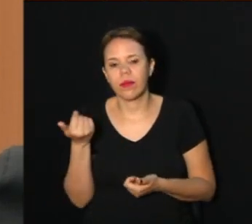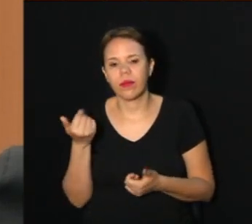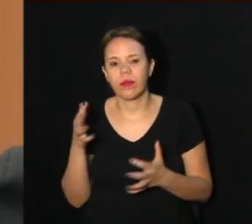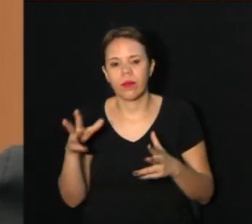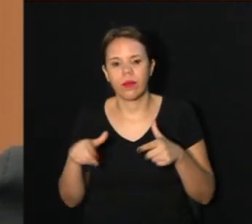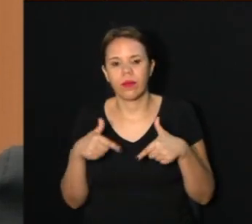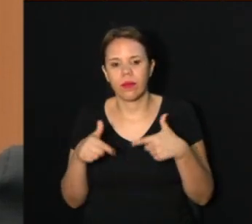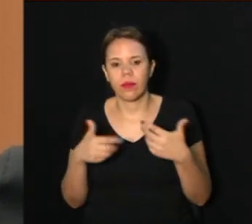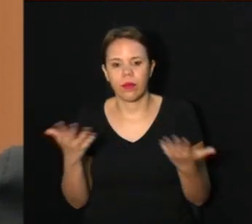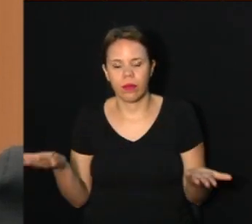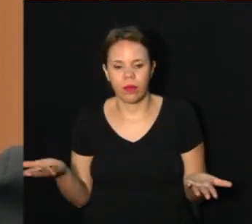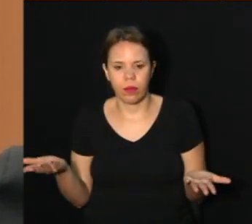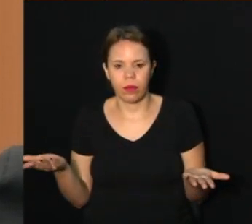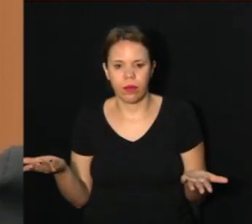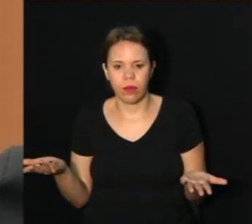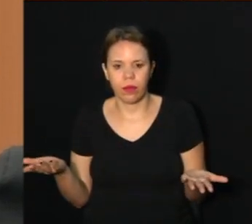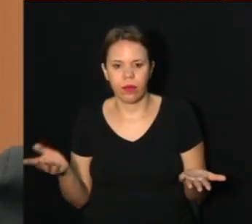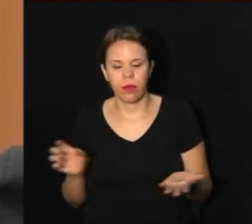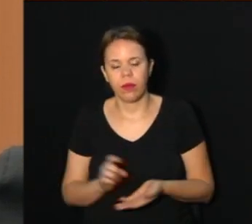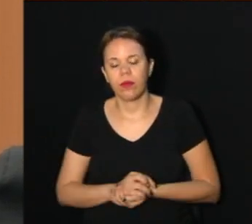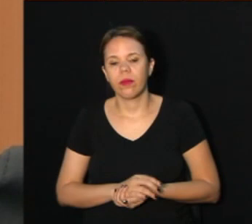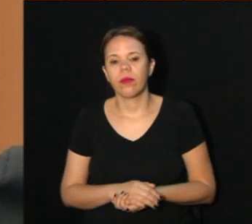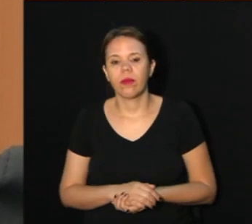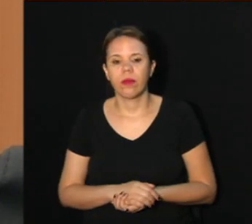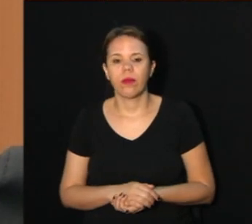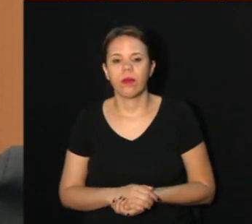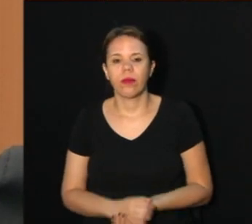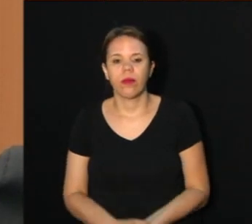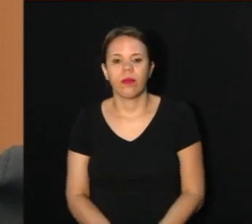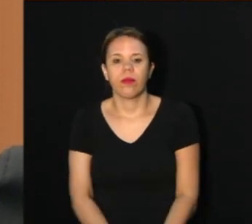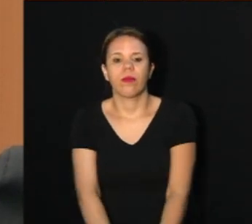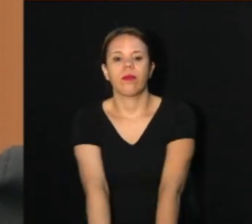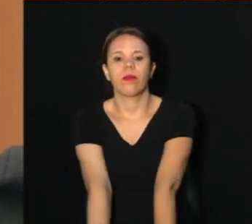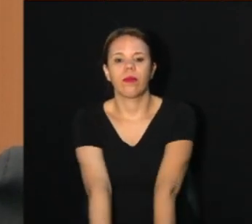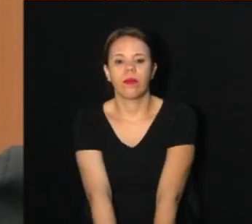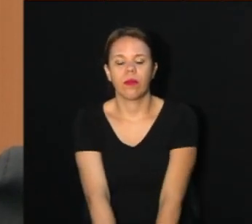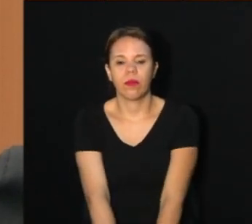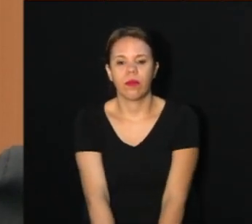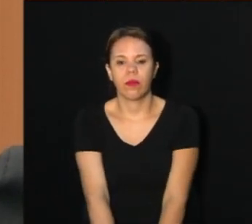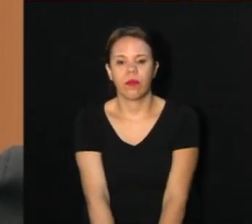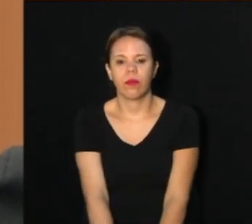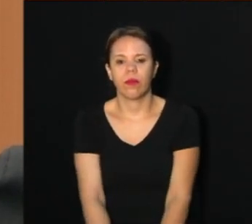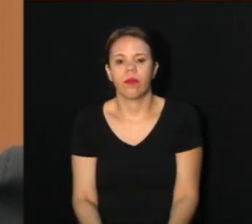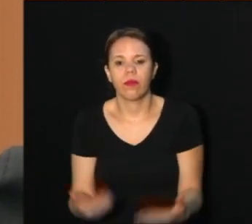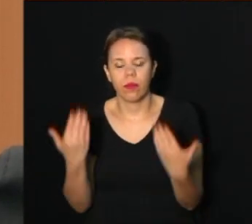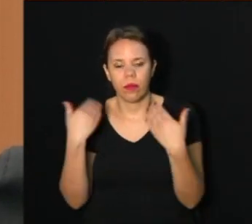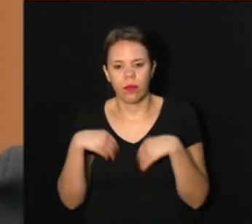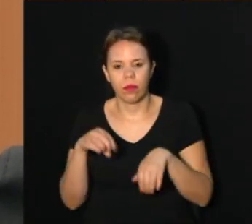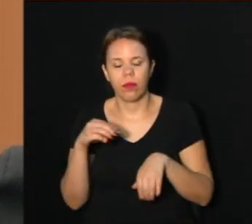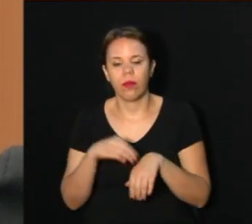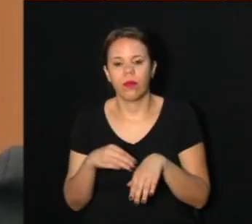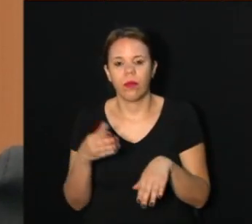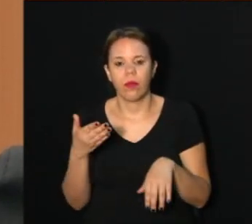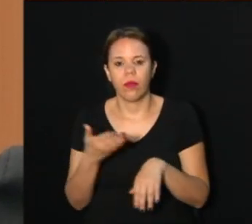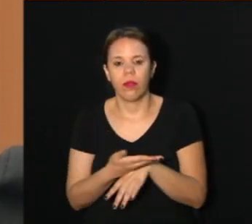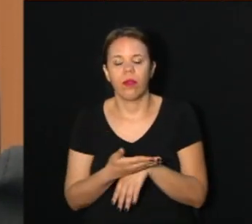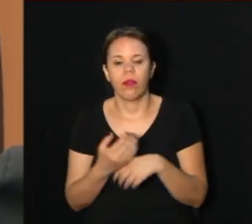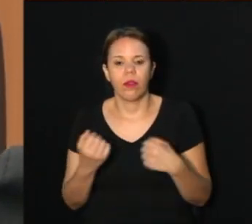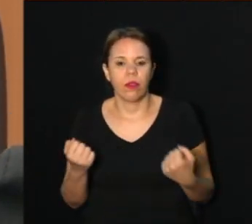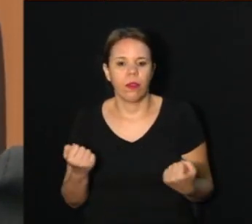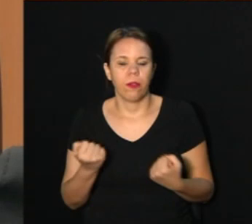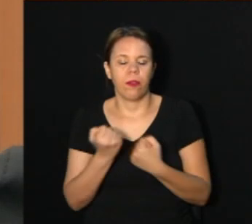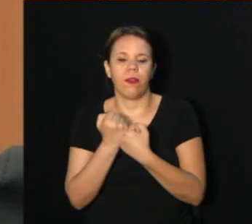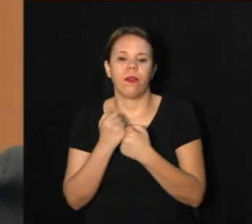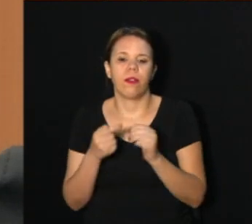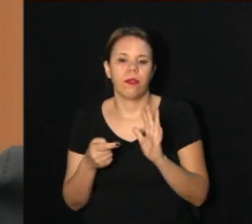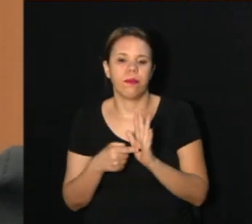todos. No mais, queria manifestar, obviamente aqui, não poderia deixar de ser, como membro da diretoria da associação, o apoio